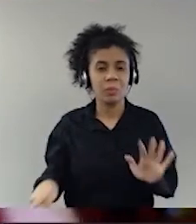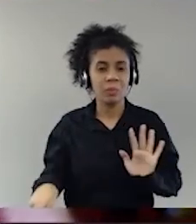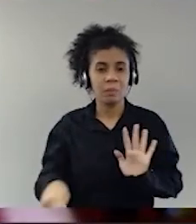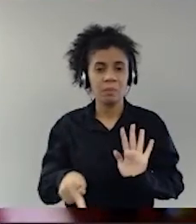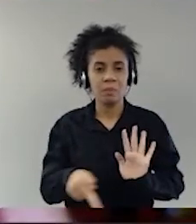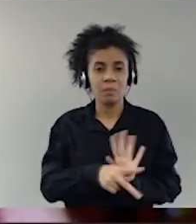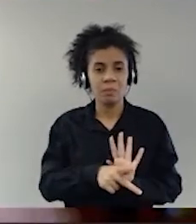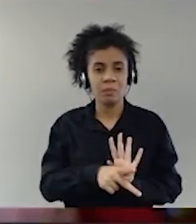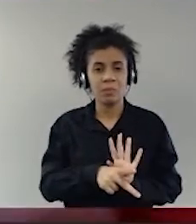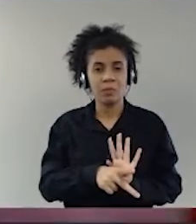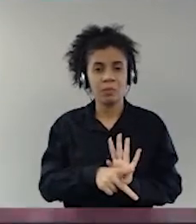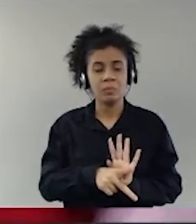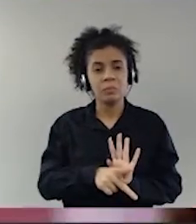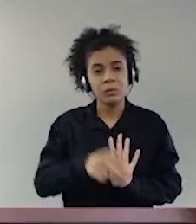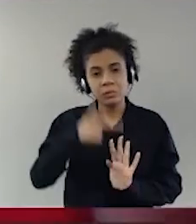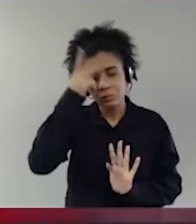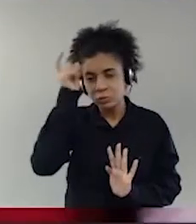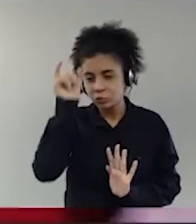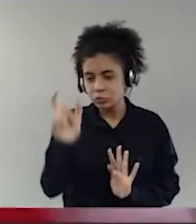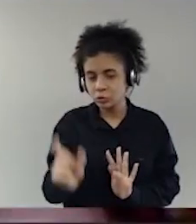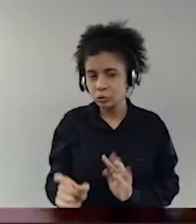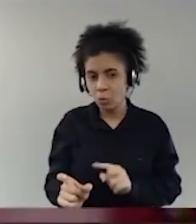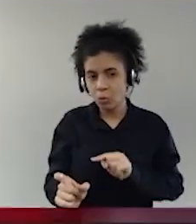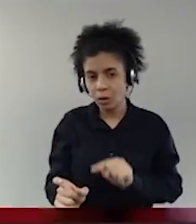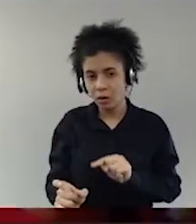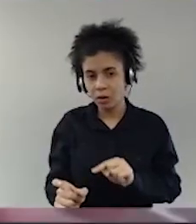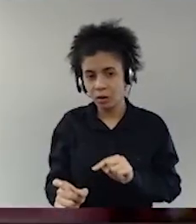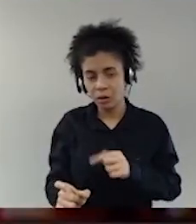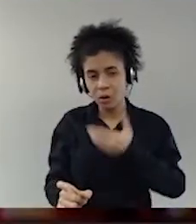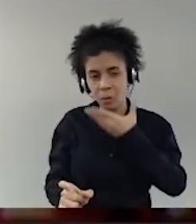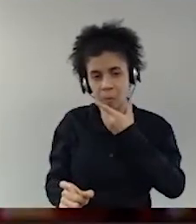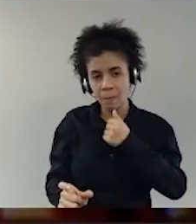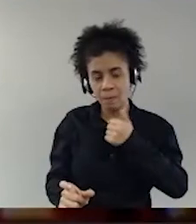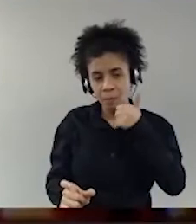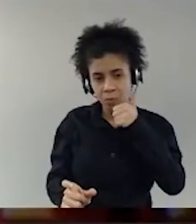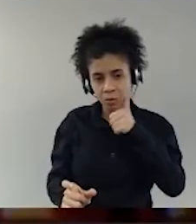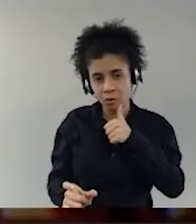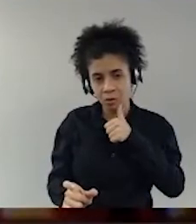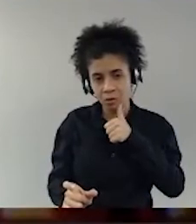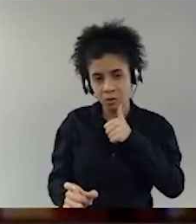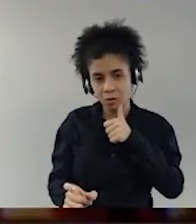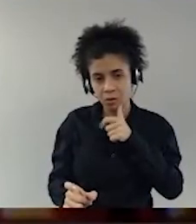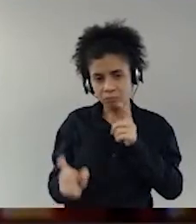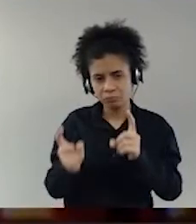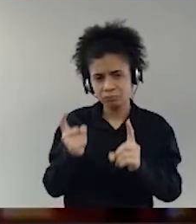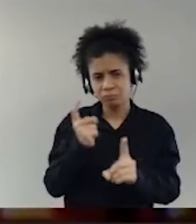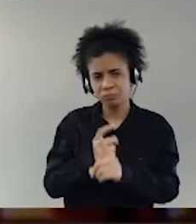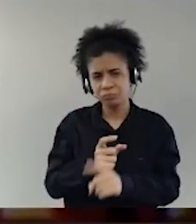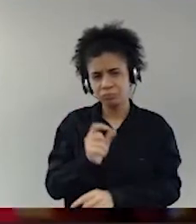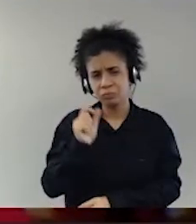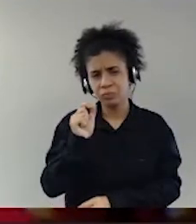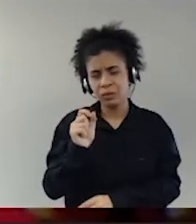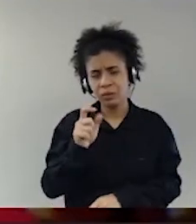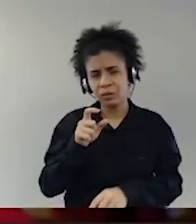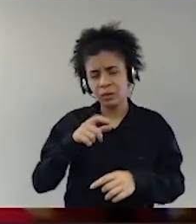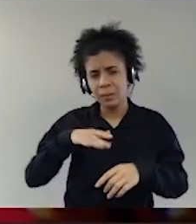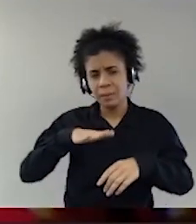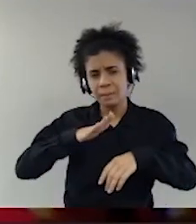próprio indivíduo que faz com que aquele indivíduo, com aquele homem, aquela mulher, encontre-se naquela